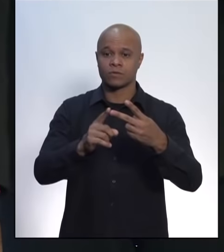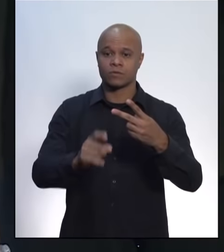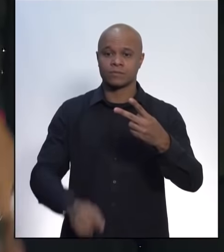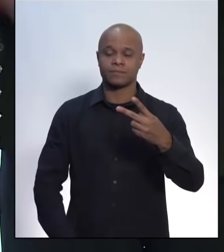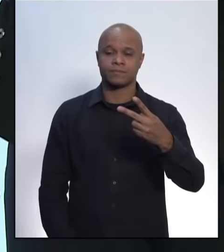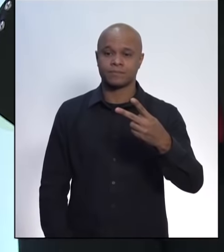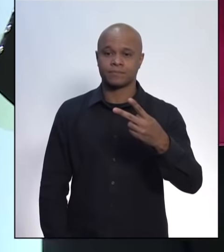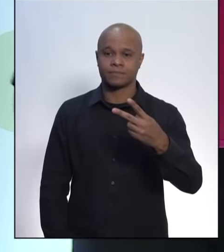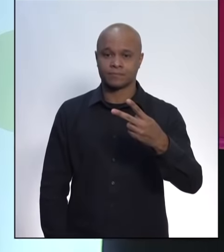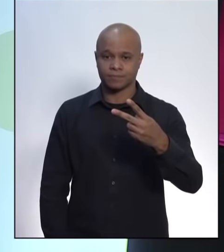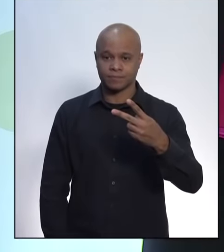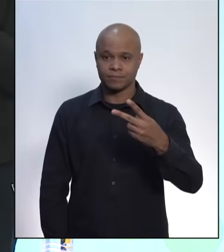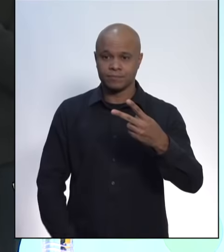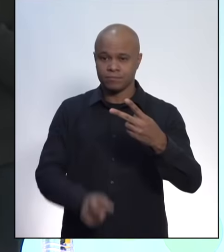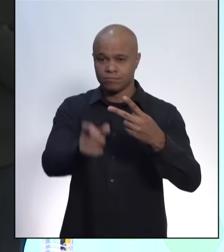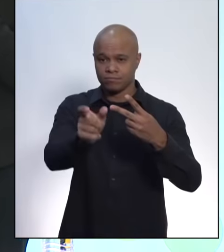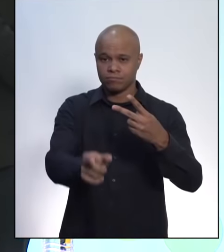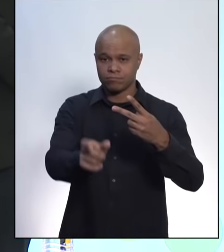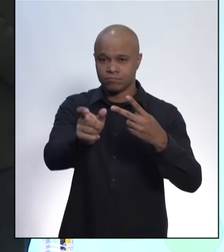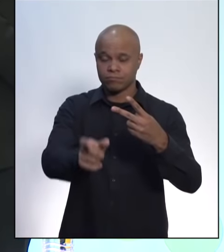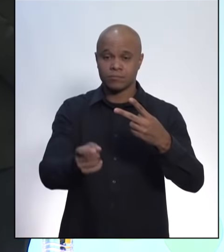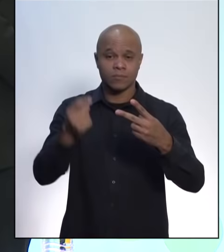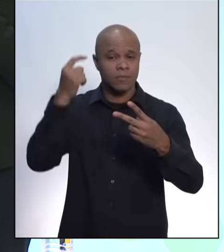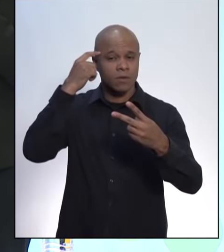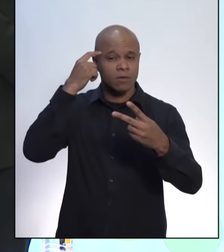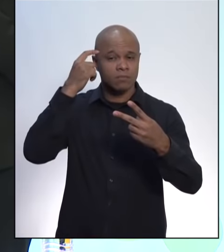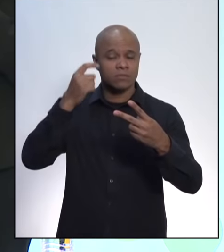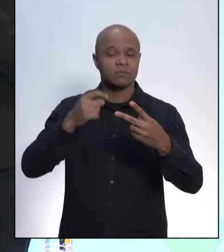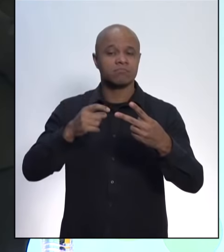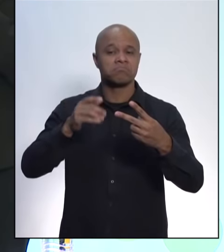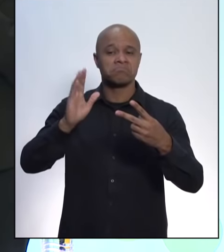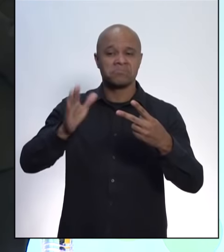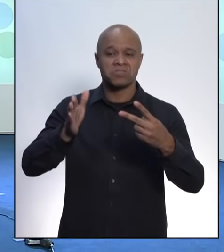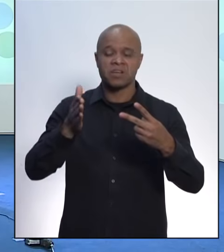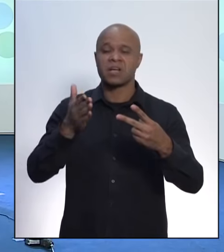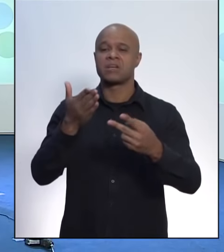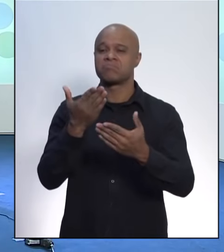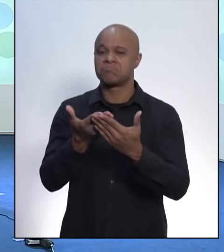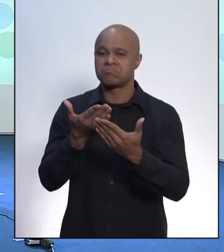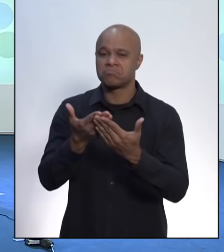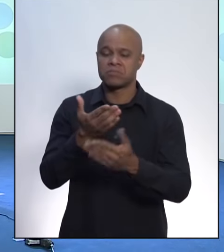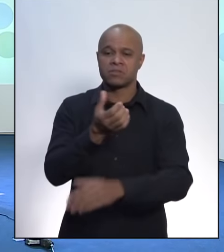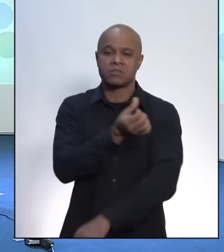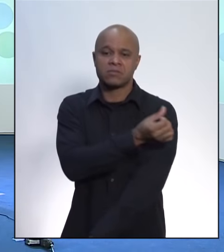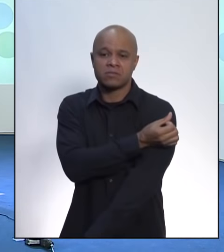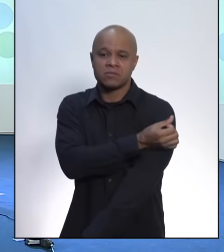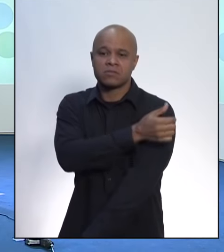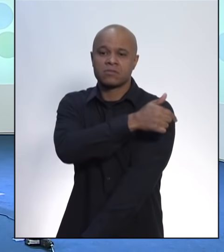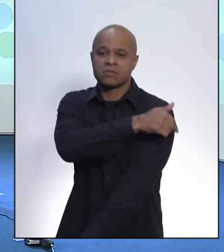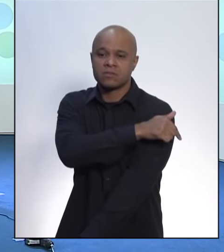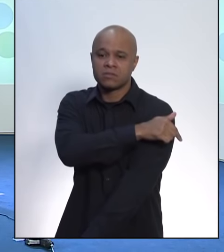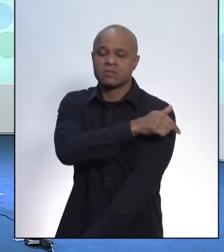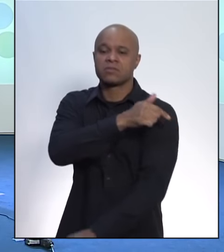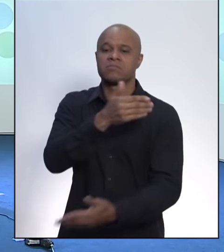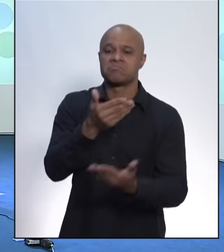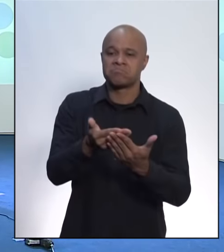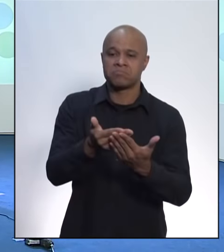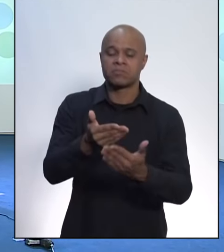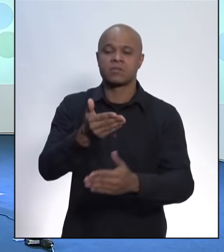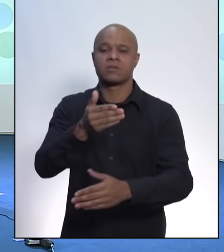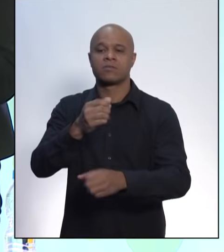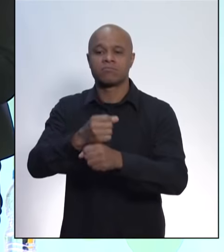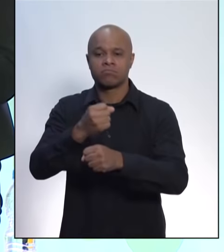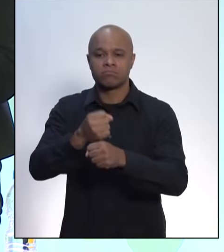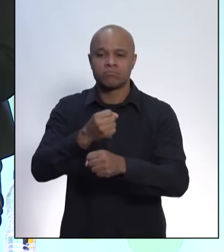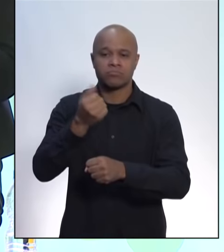conheço só pensa na o que você já estudaram no sexto ano no sétimo ano nos anos anteriores